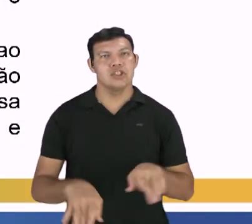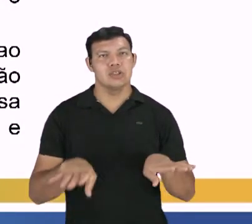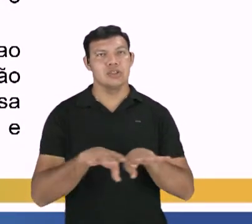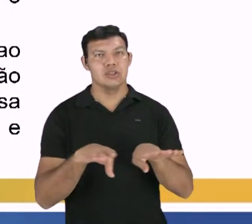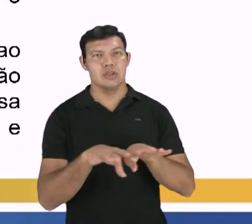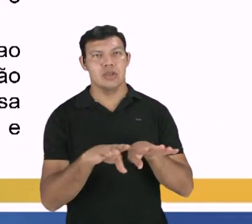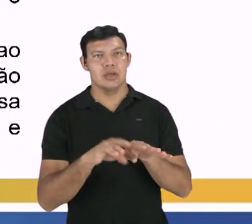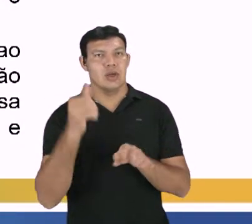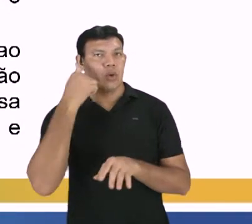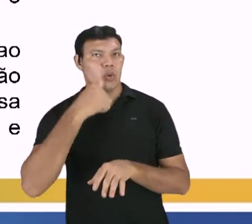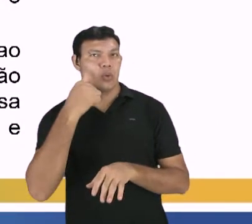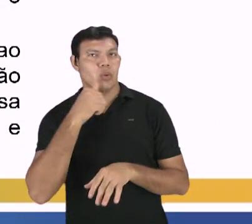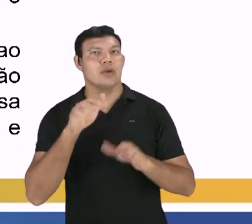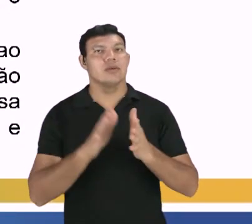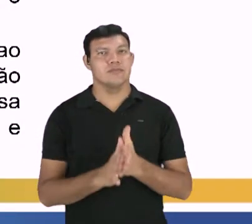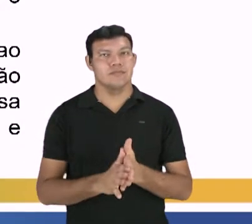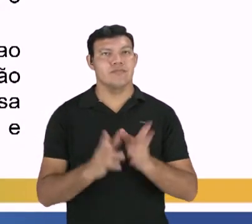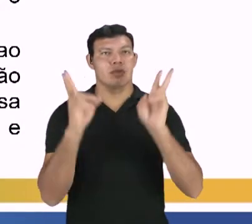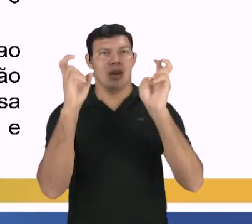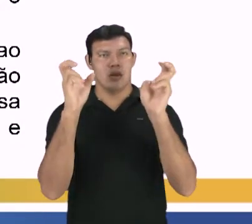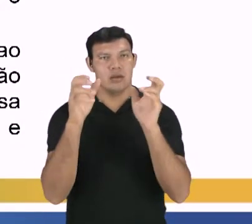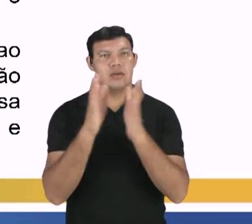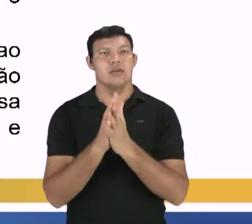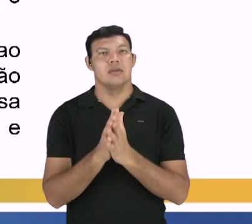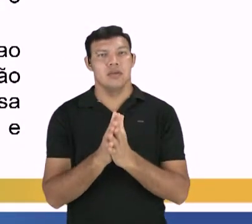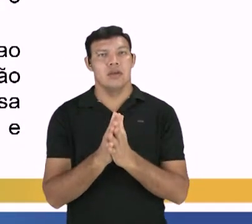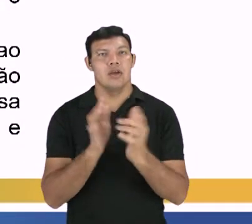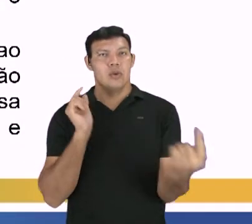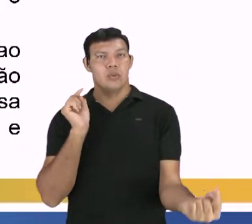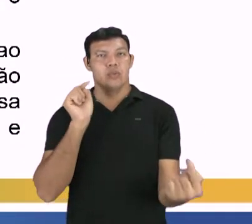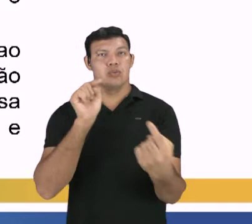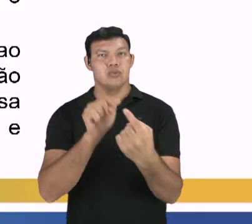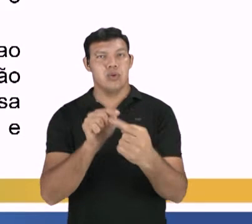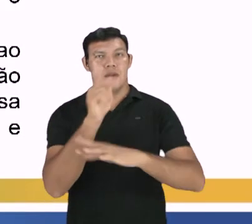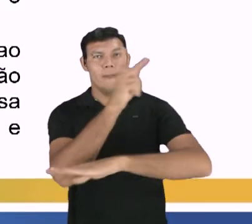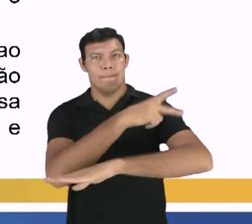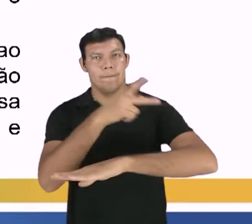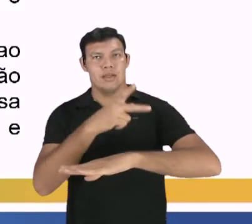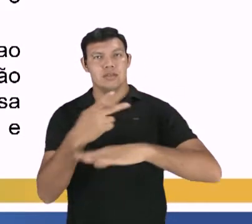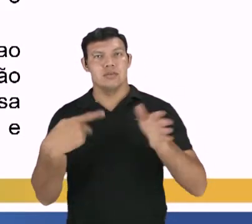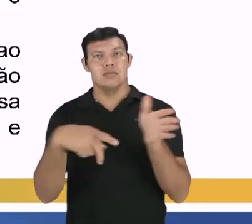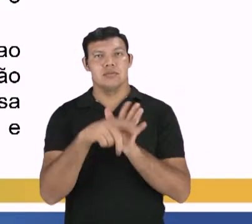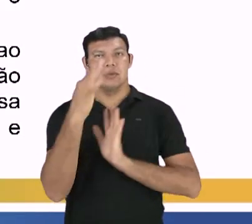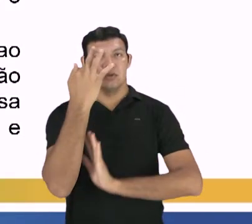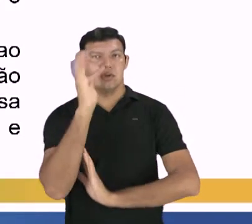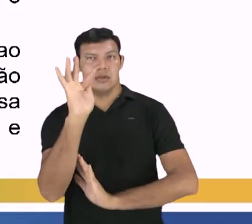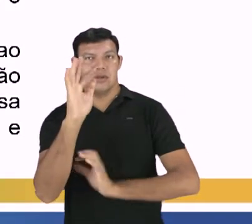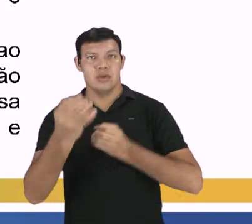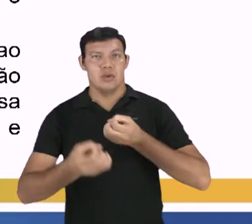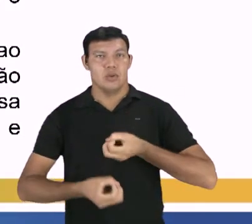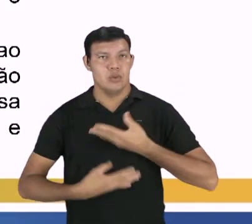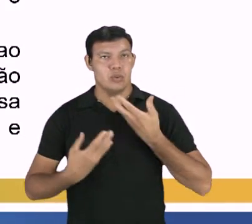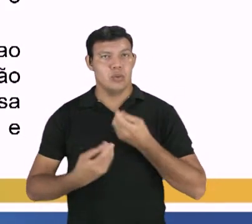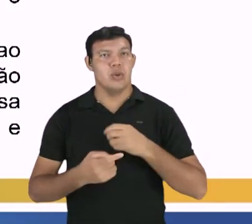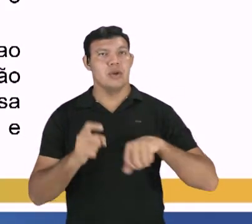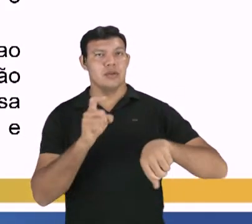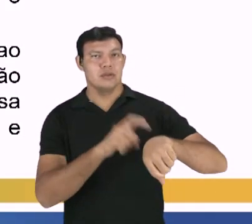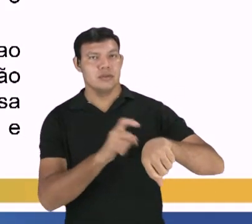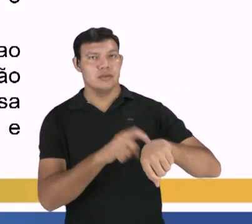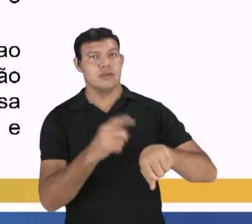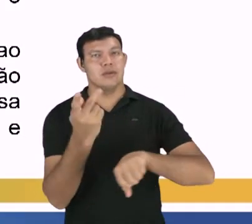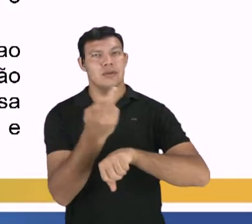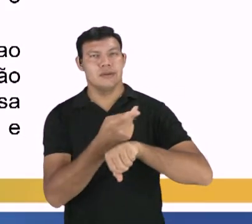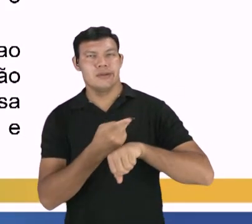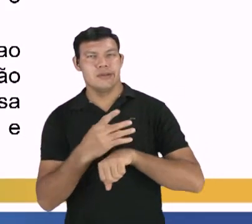da objetividade como no parnasianismo francês. O poeta dessa época, ele buscavam o sentido da vida